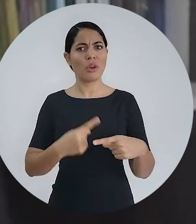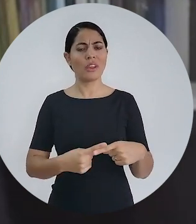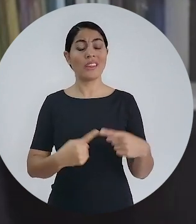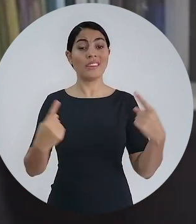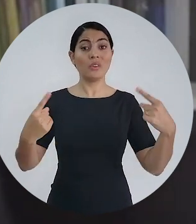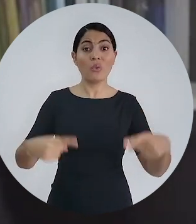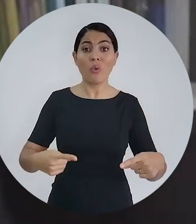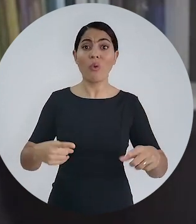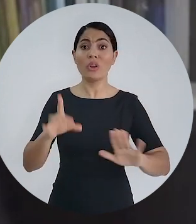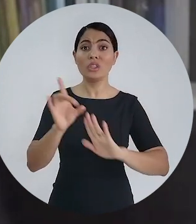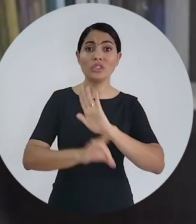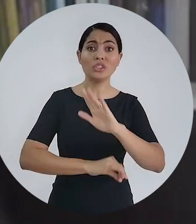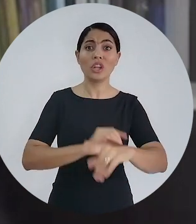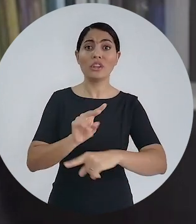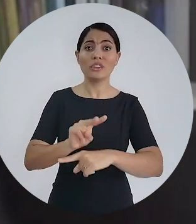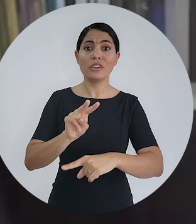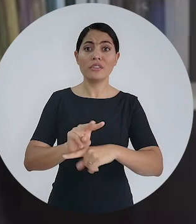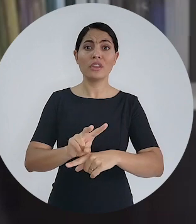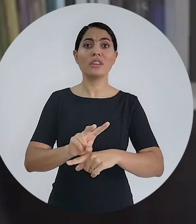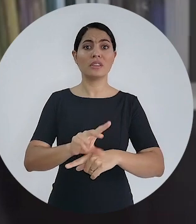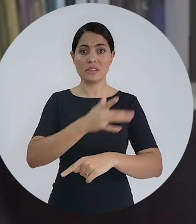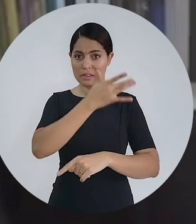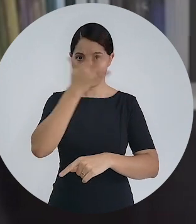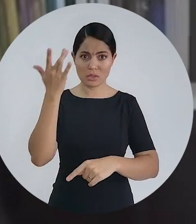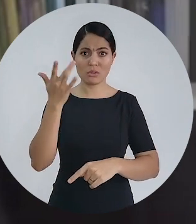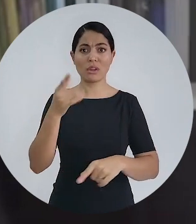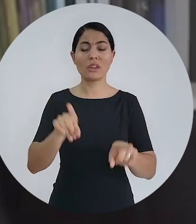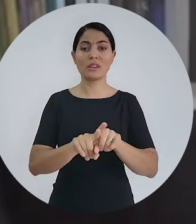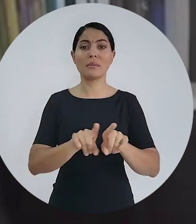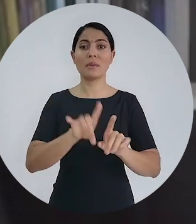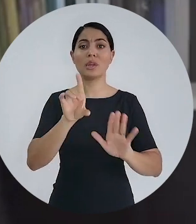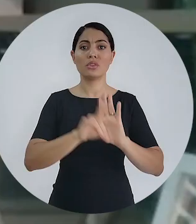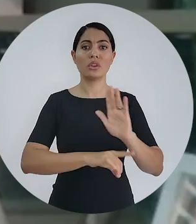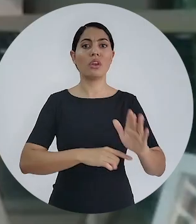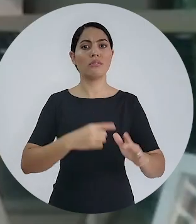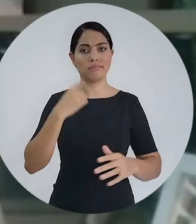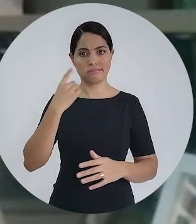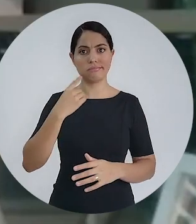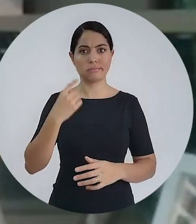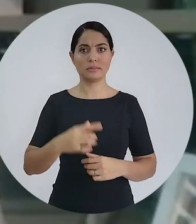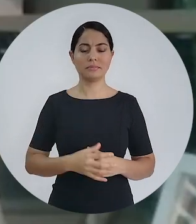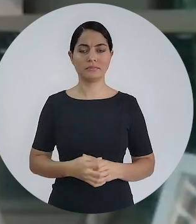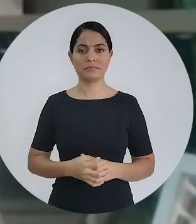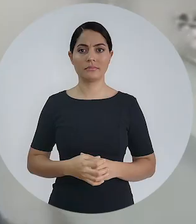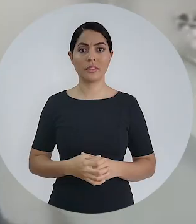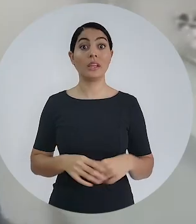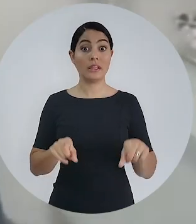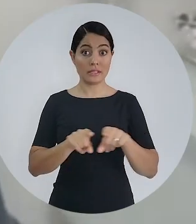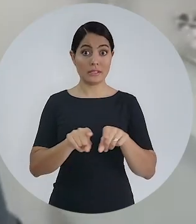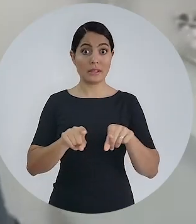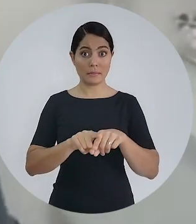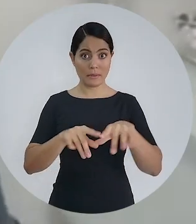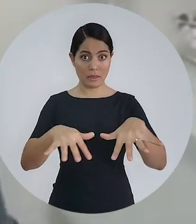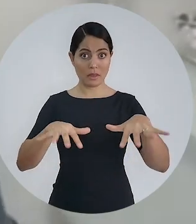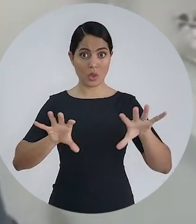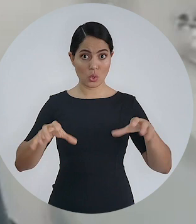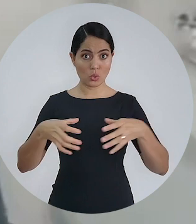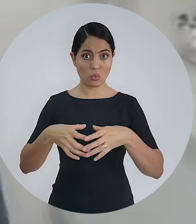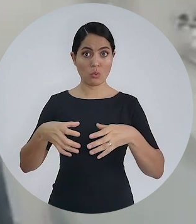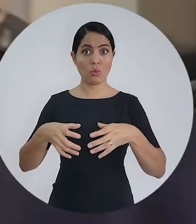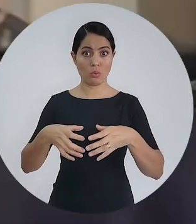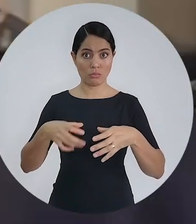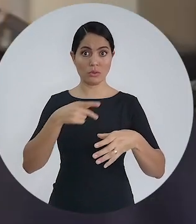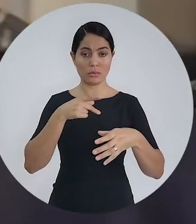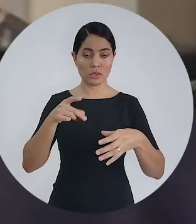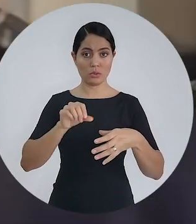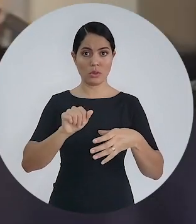o direito de defesa do cidadão e as prerrogativas da advocacia. Outras pautas e discussões do Conselho Pleno você